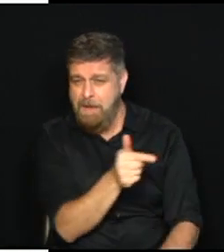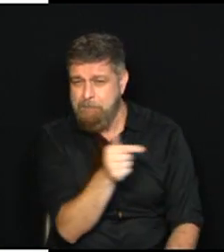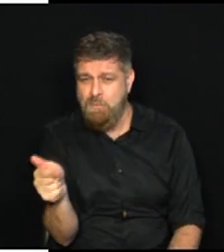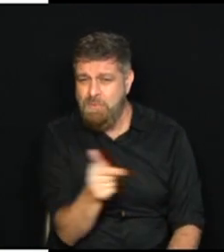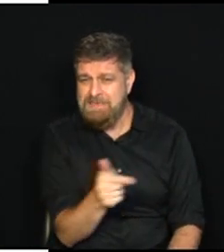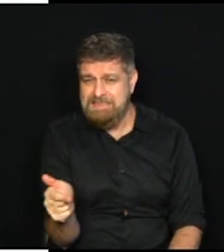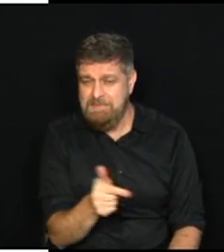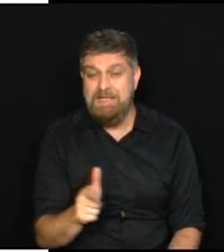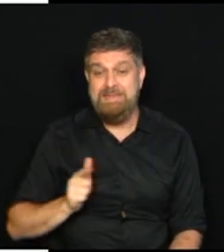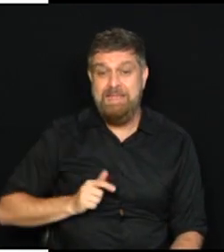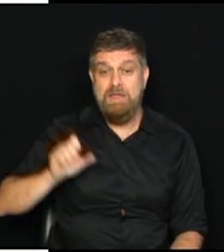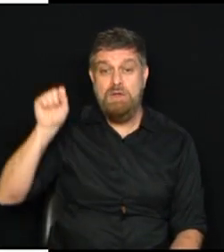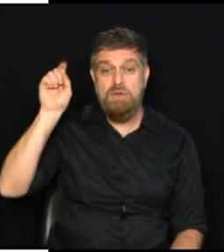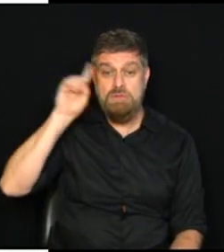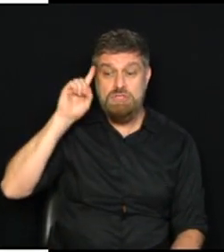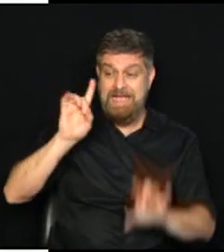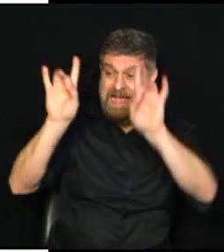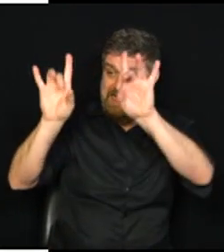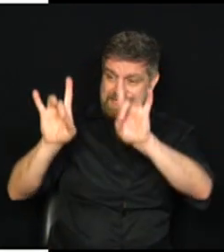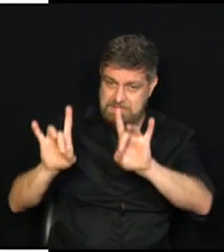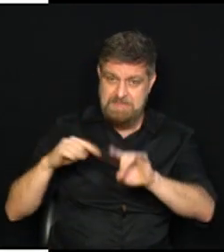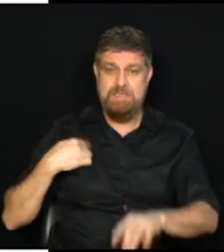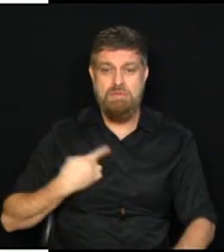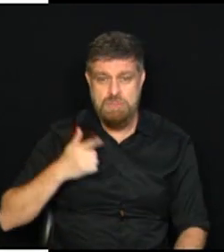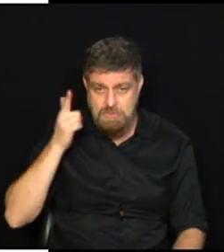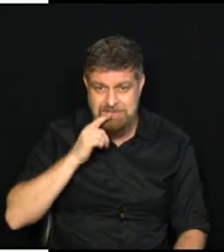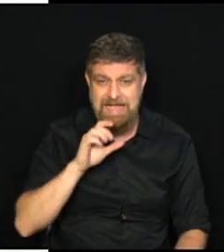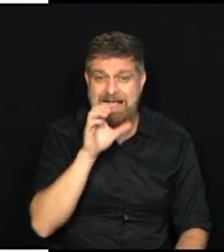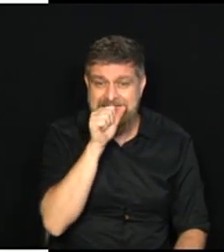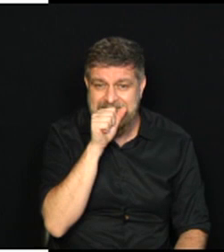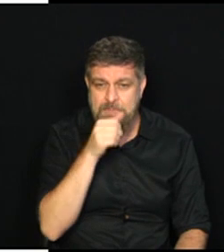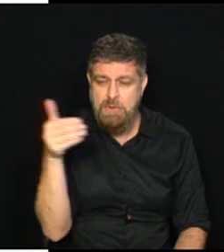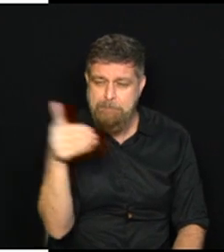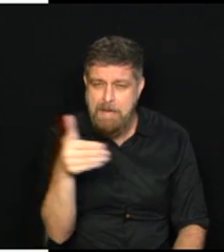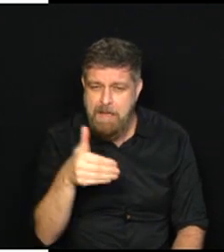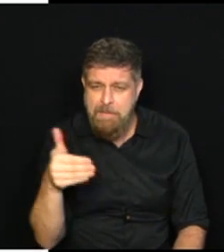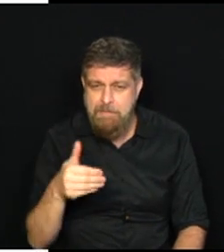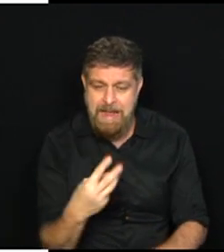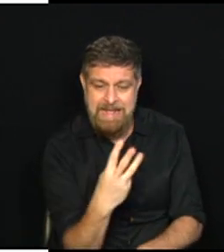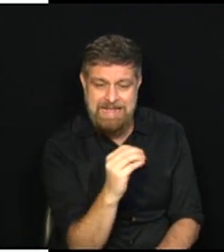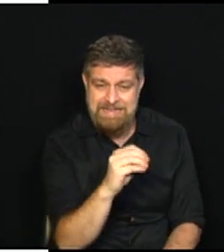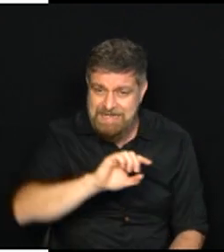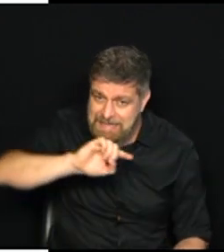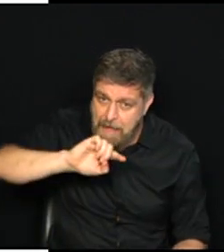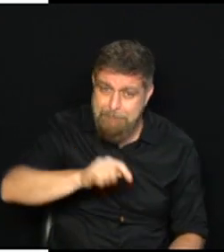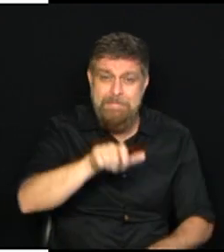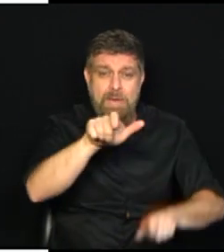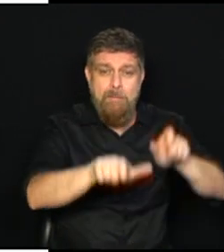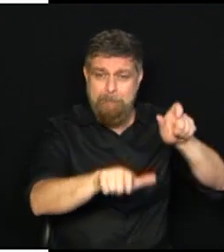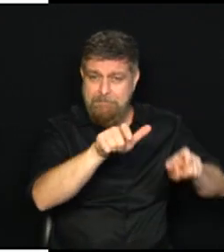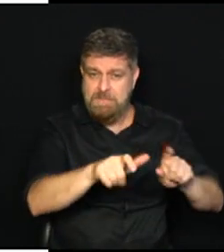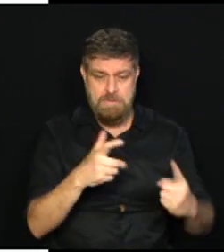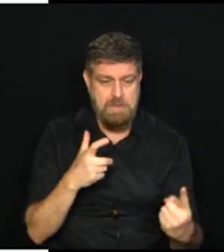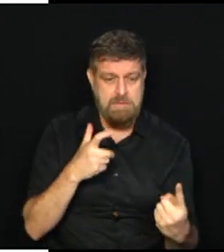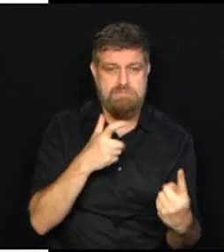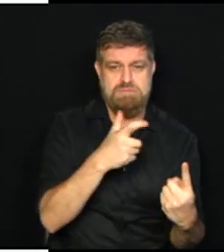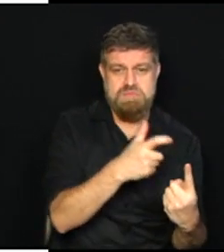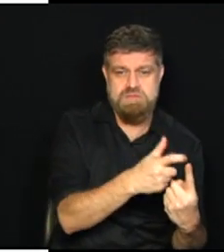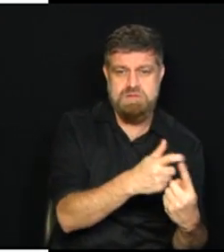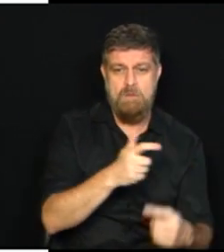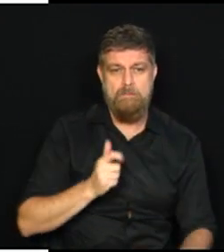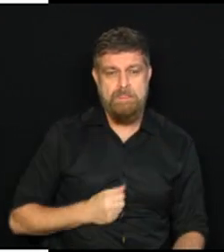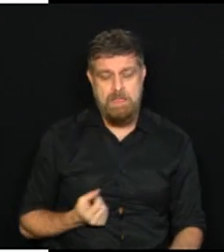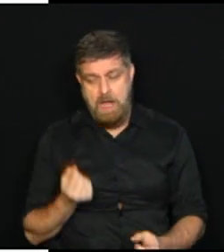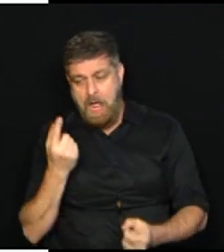dias D, que a gente também consegue vacinar cerca de 30.000 pessoas aos sábados. Hoje a gente tem alguns centros